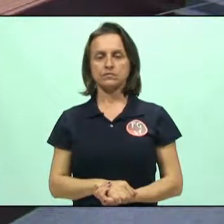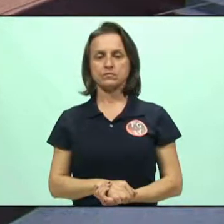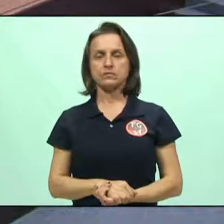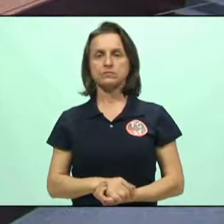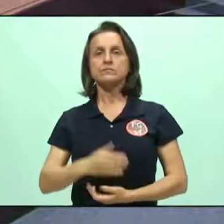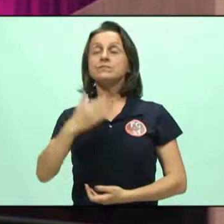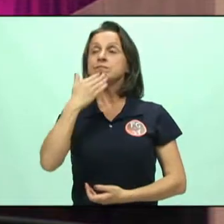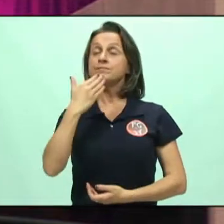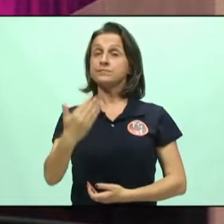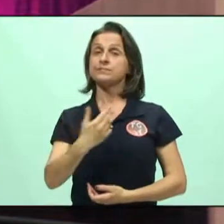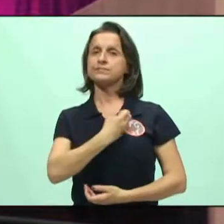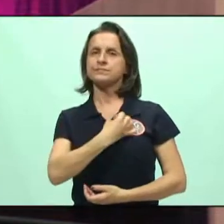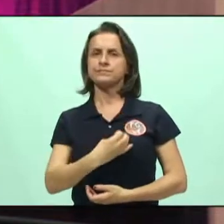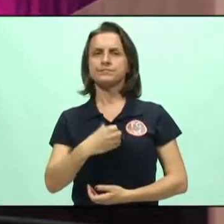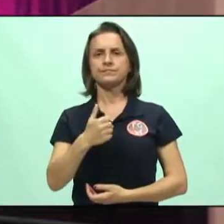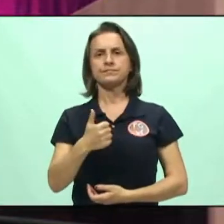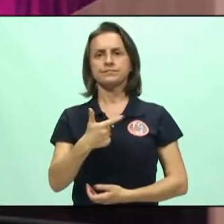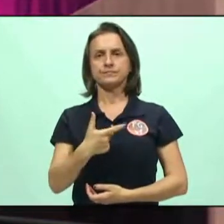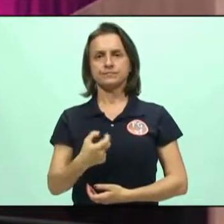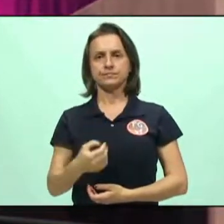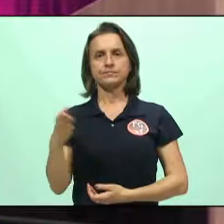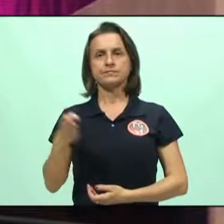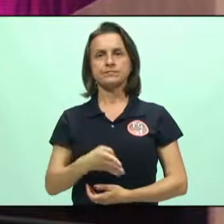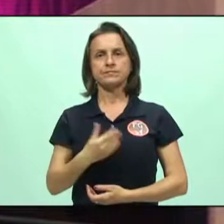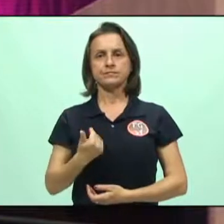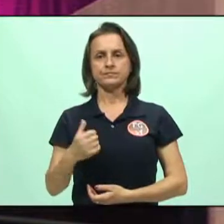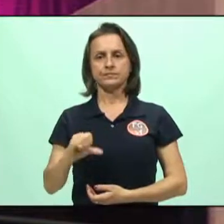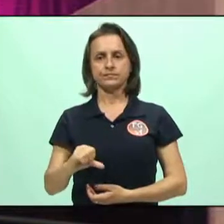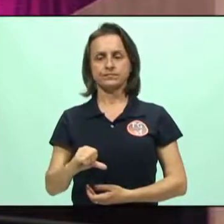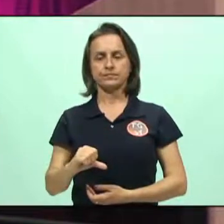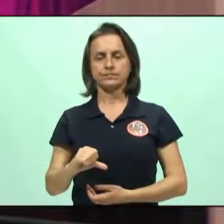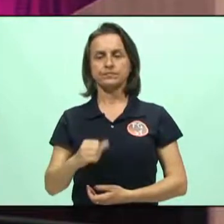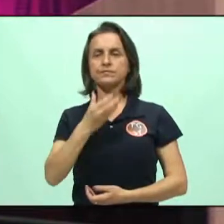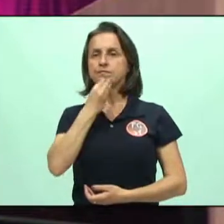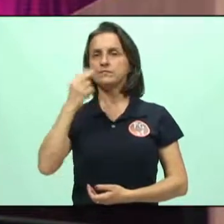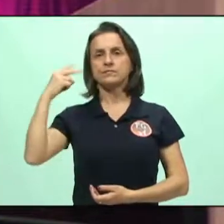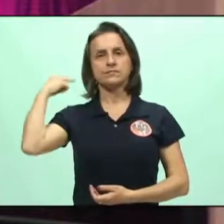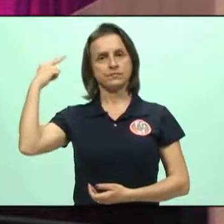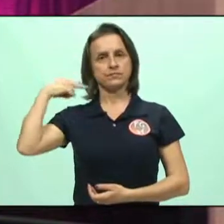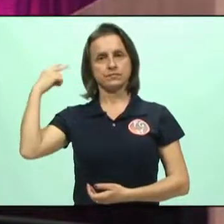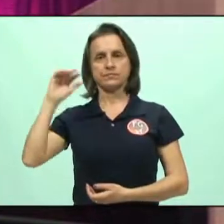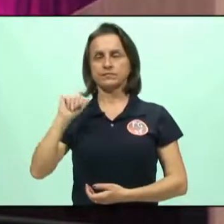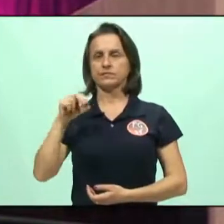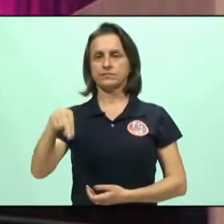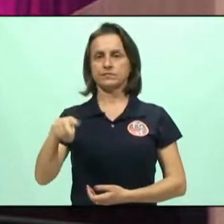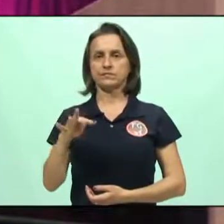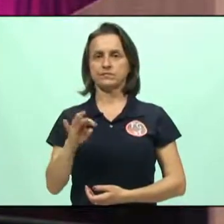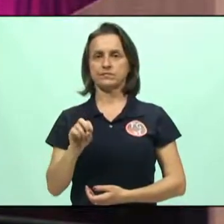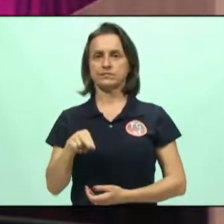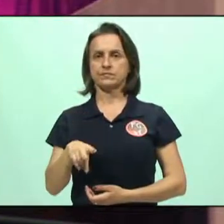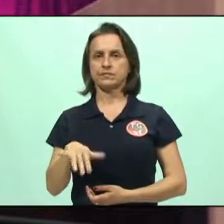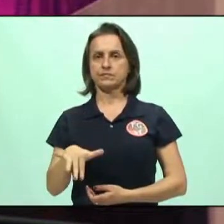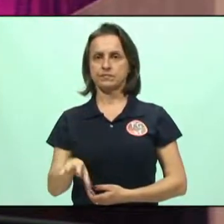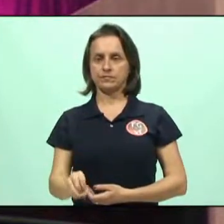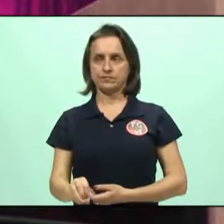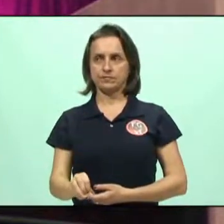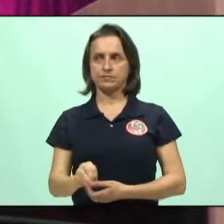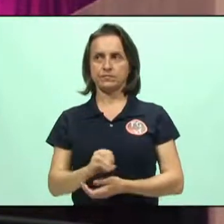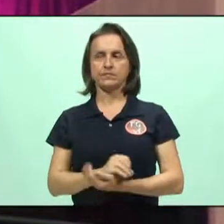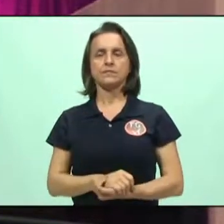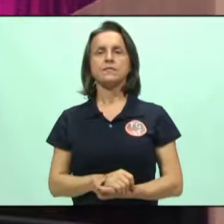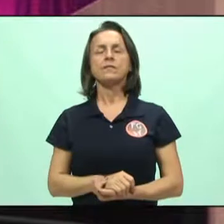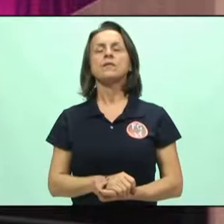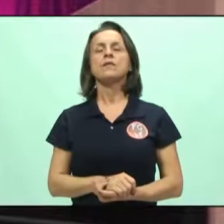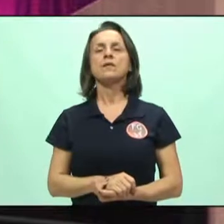requerimento número 122 2019 do vereador Antônio Aldo da Silva requer o envio de